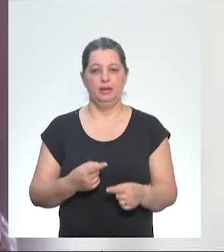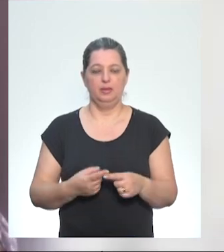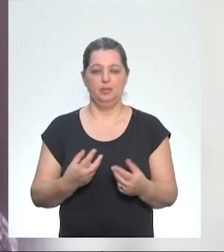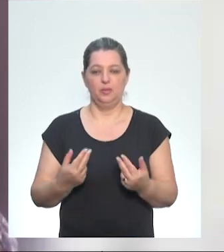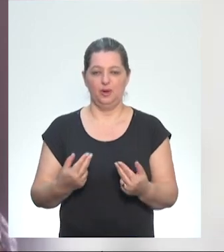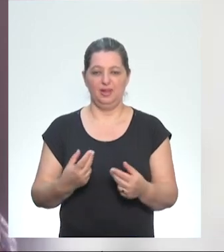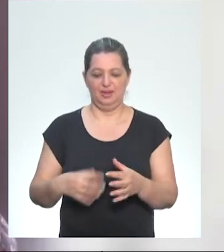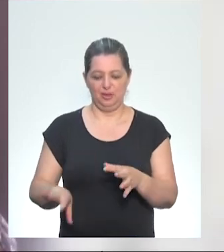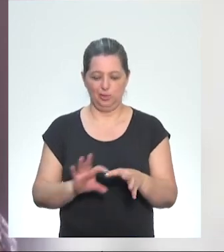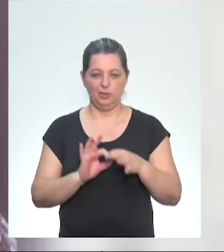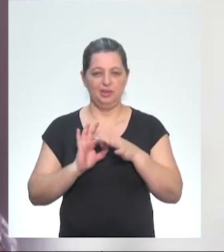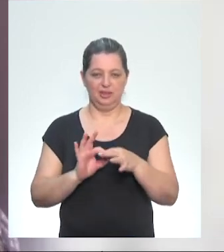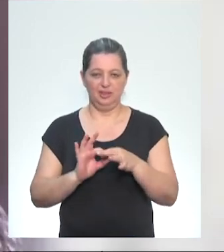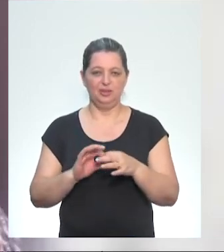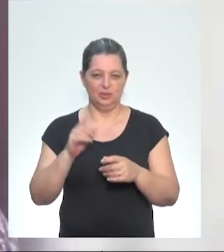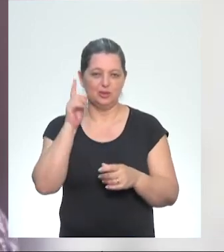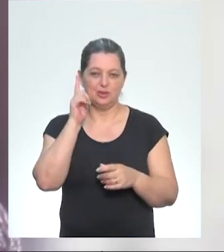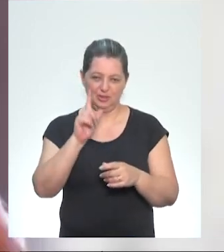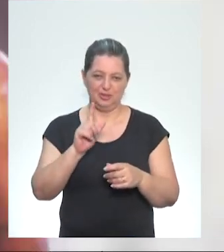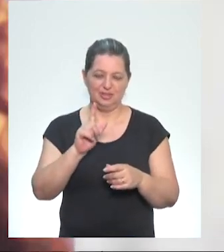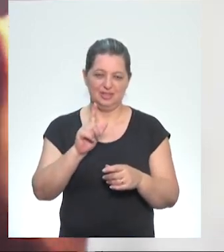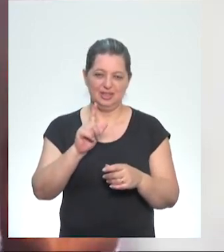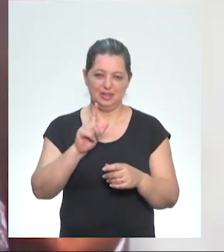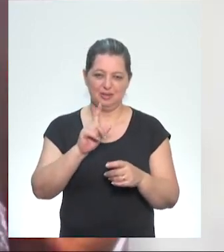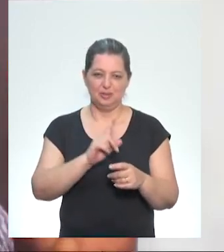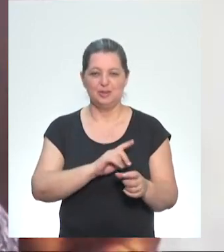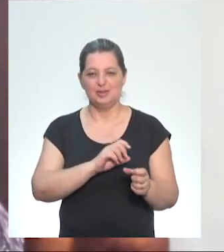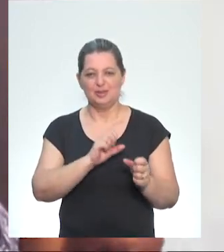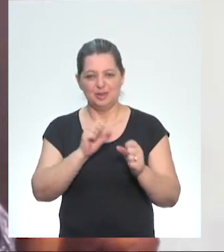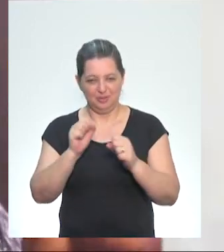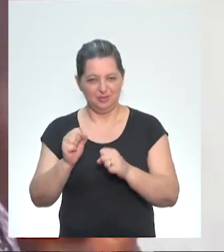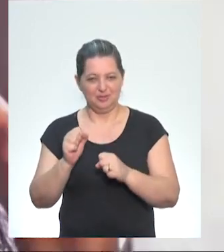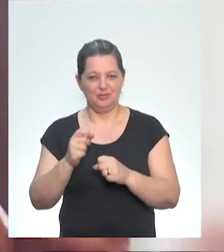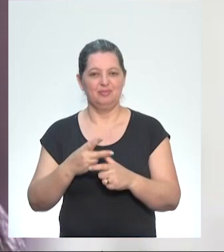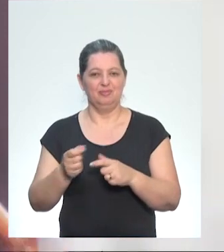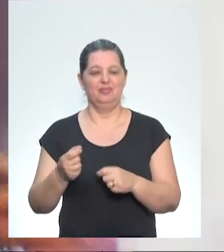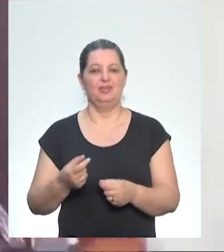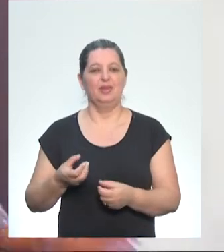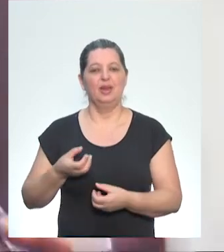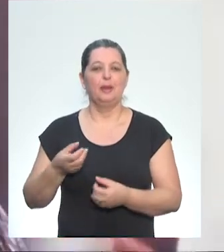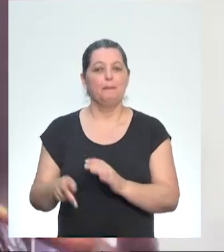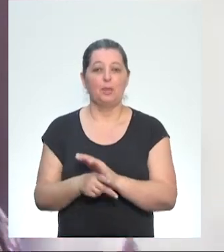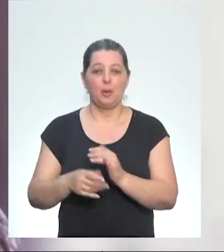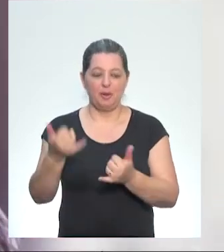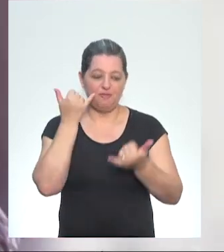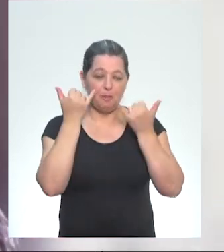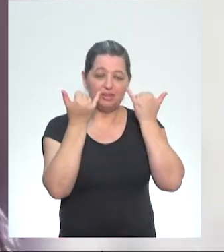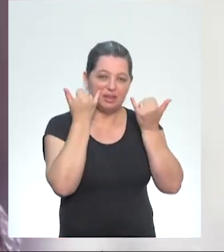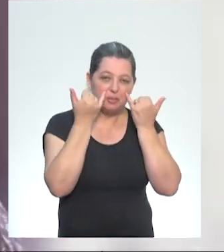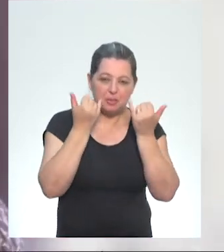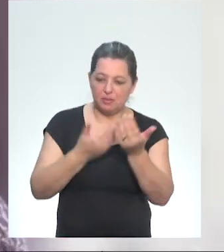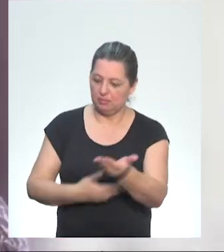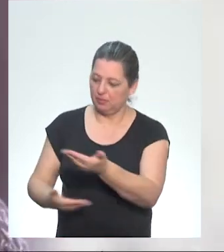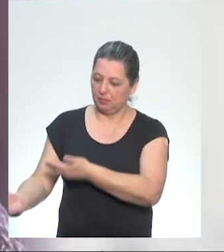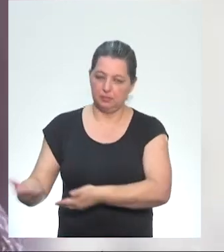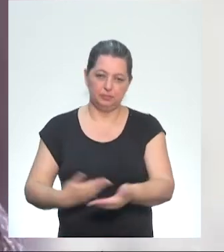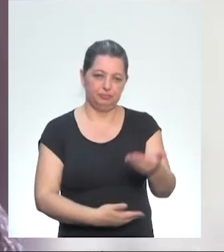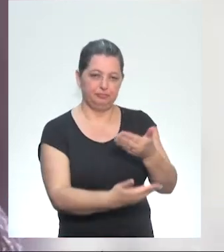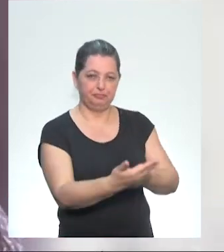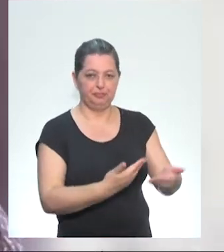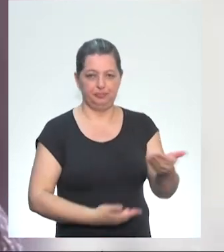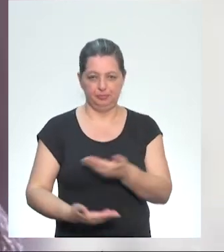É verdade, a união faz a forma. Força, alguém dá uma informação, outra informação, e aí a gente vai caminhando e